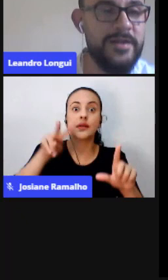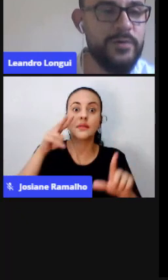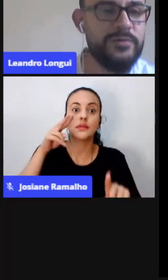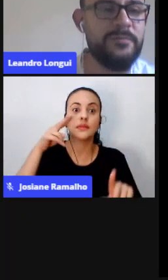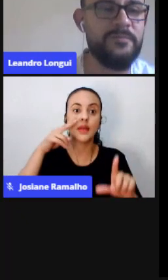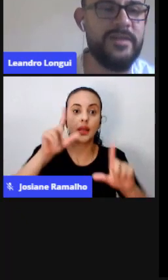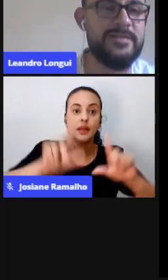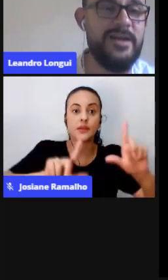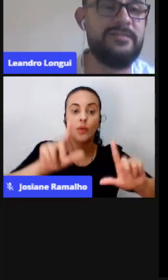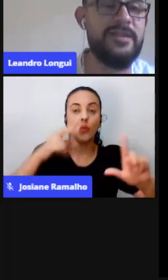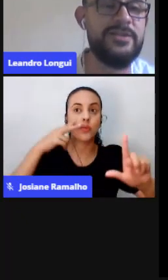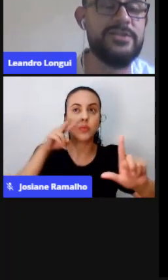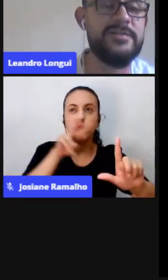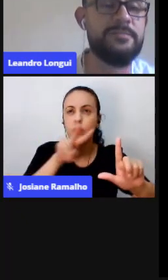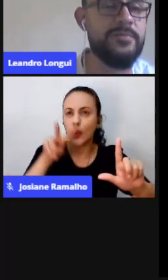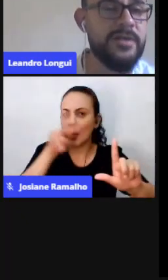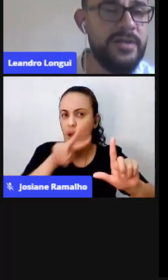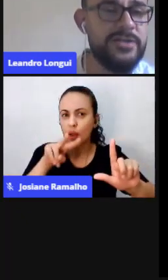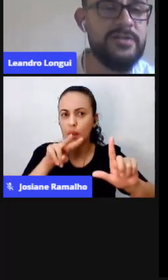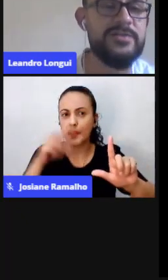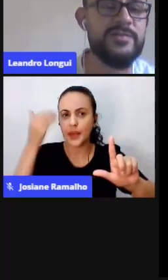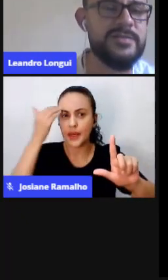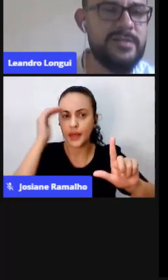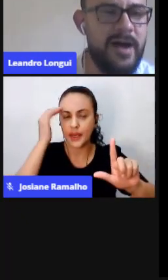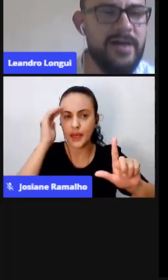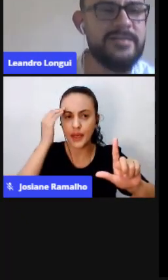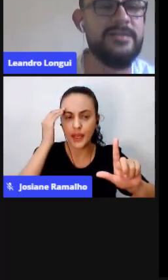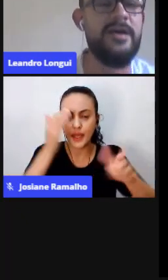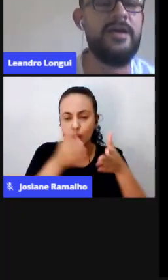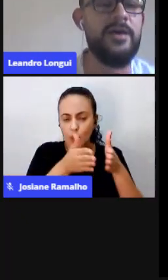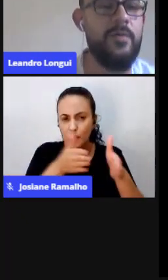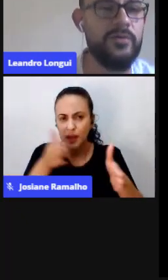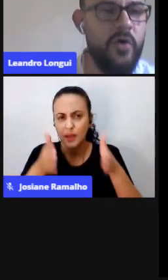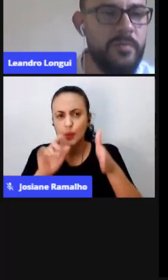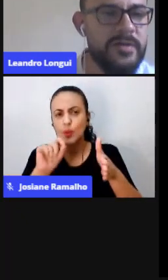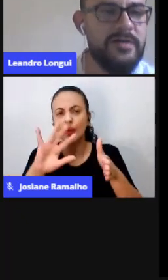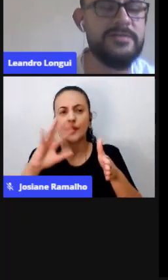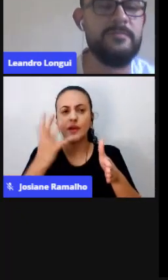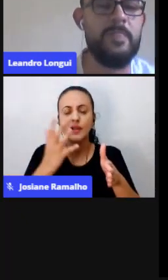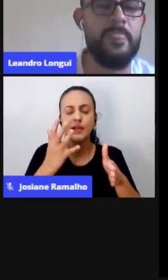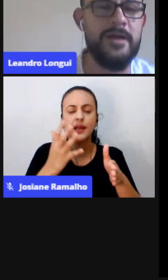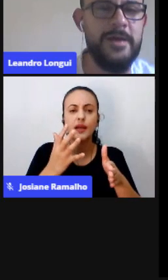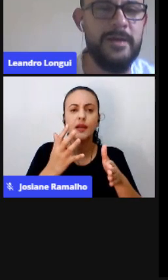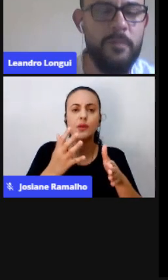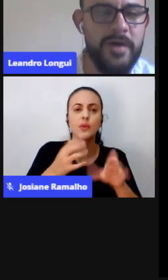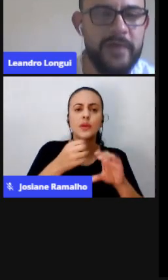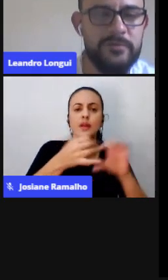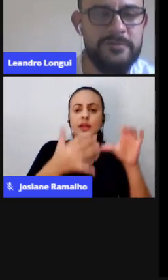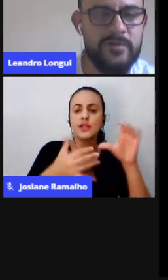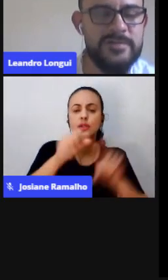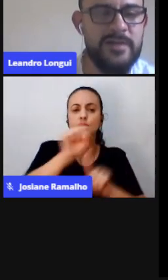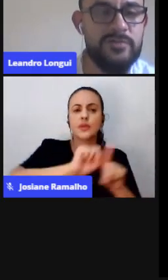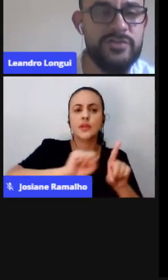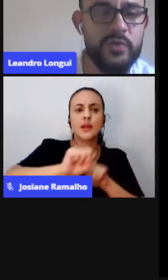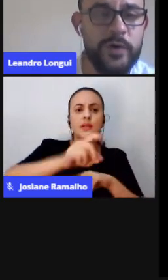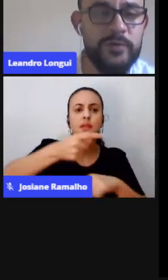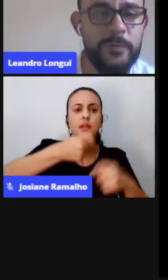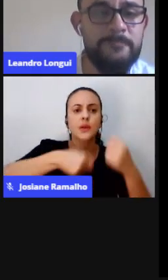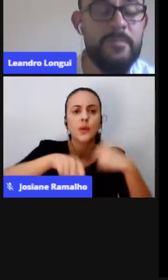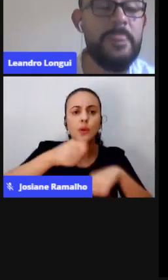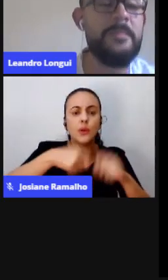noção do período, né, das características políticas, sociais, econômicas daquele momento, no final do